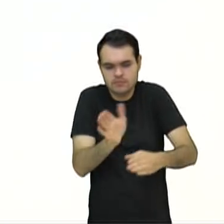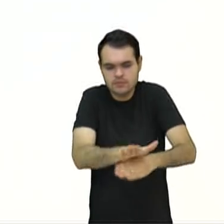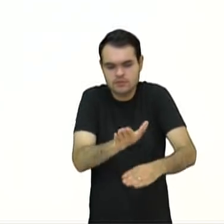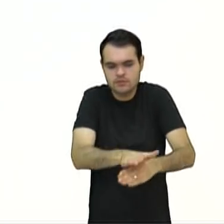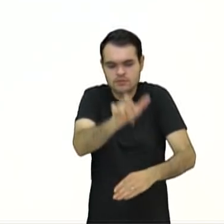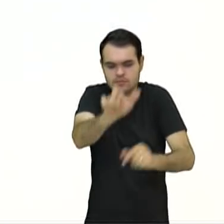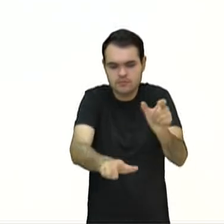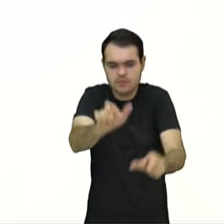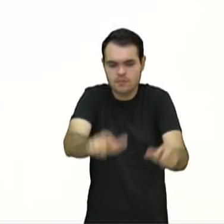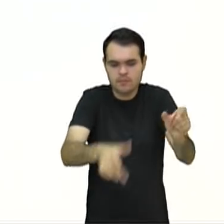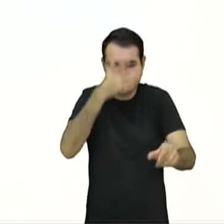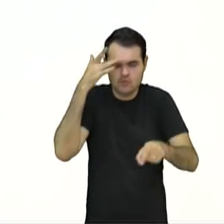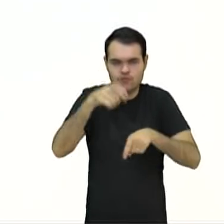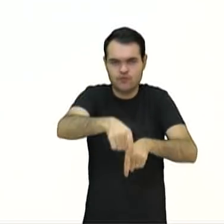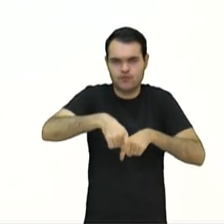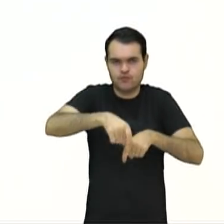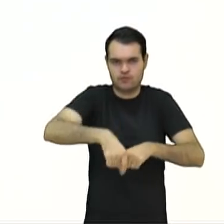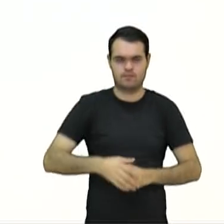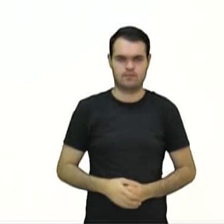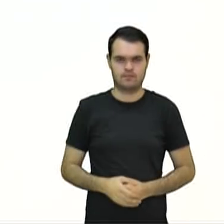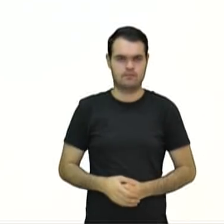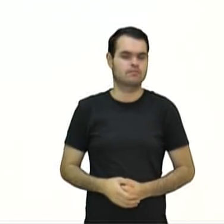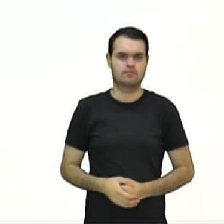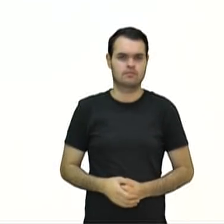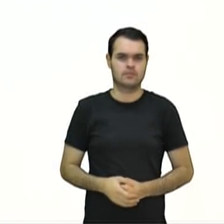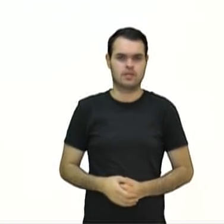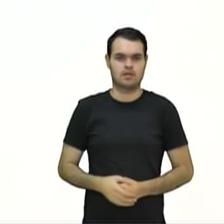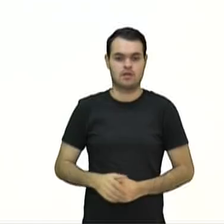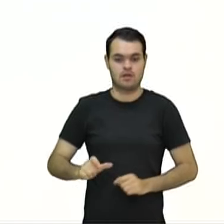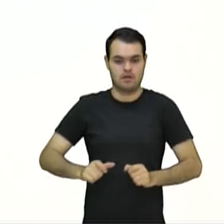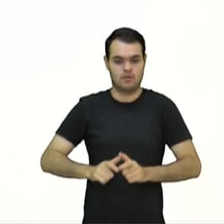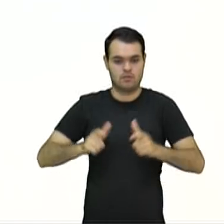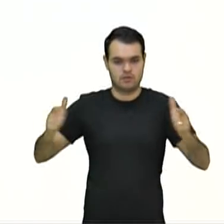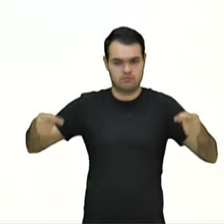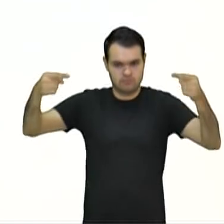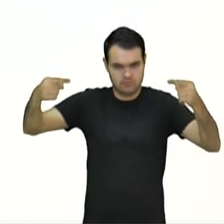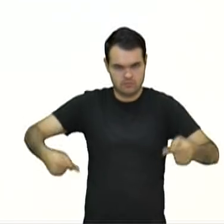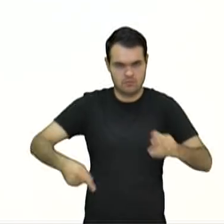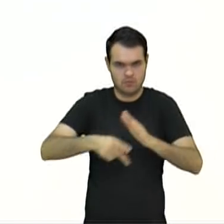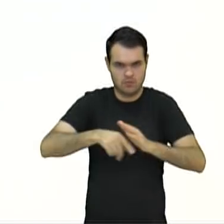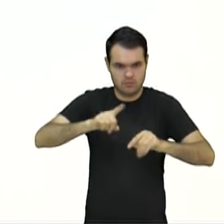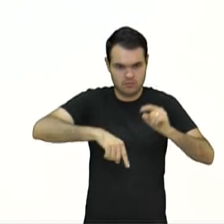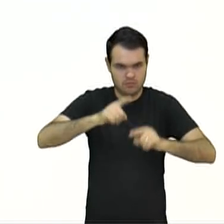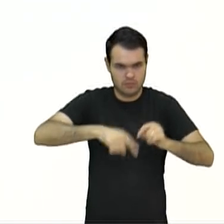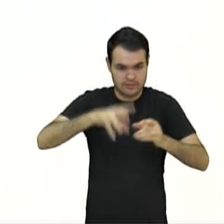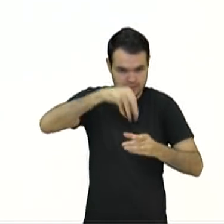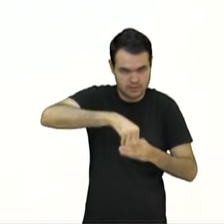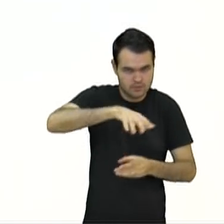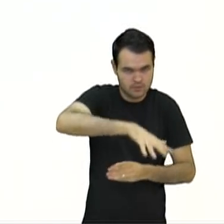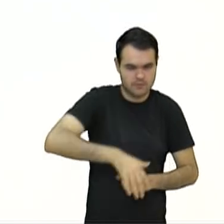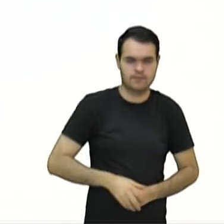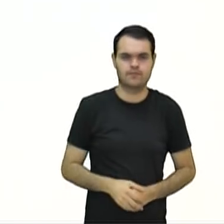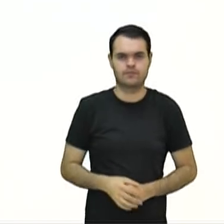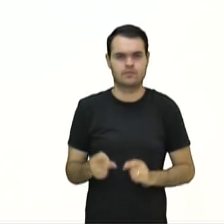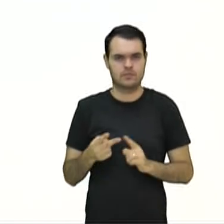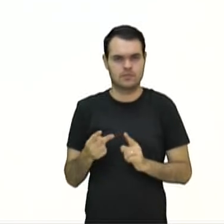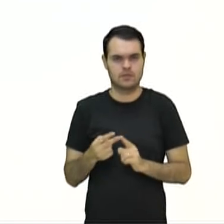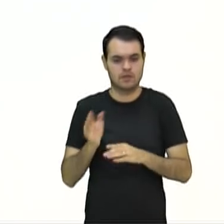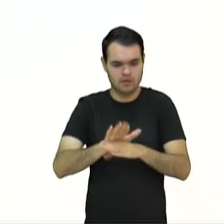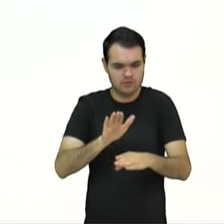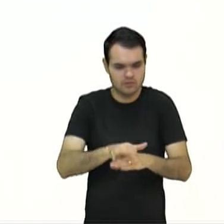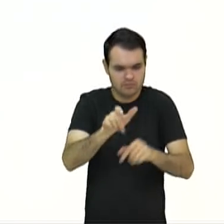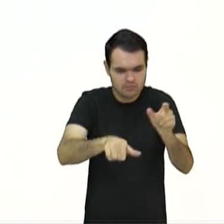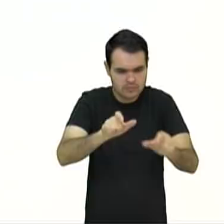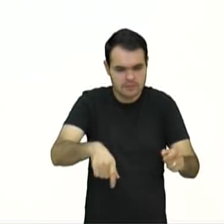aos agricultores? Aumentar a competitividade e qualidade dos produtos produzidos internamente? Oferecer ajuda aos